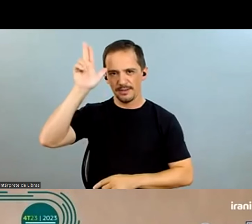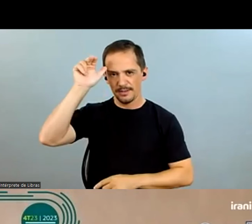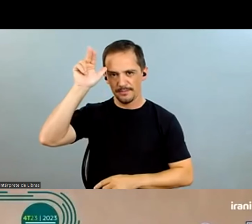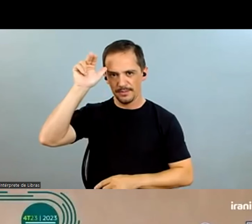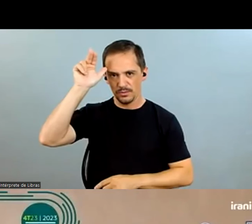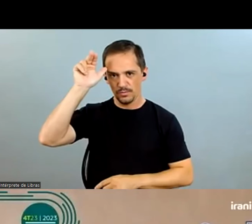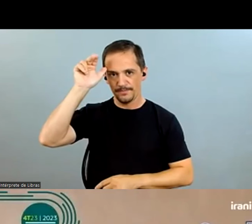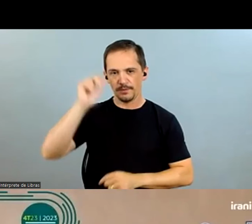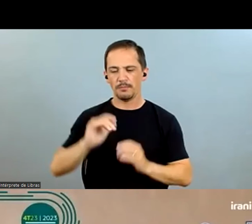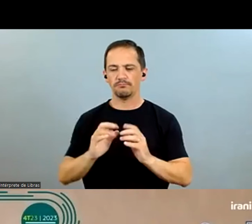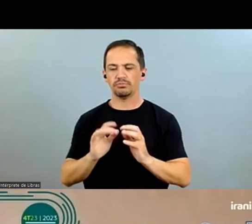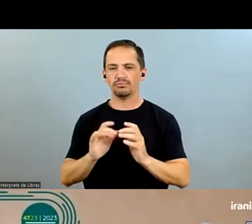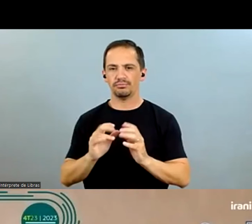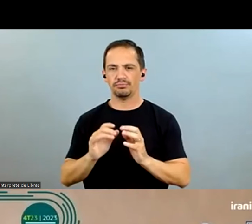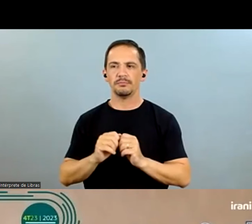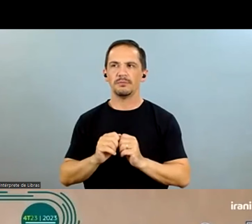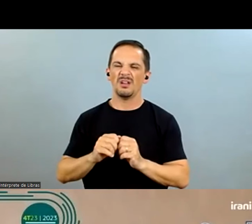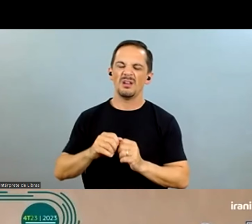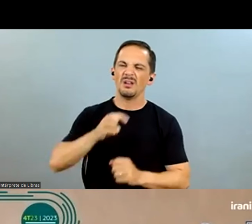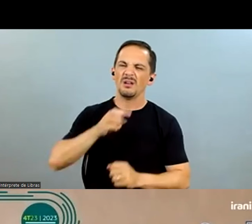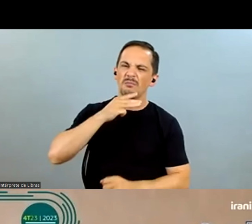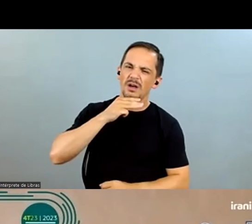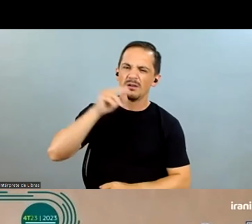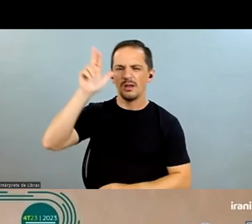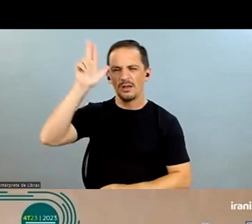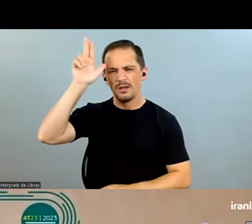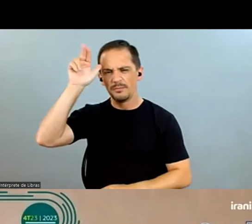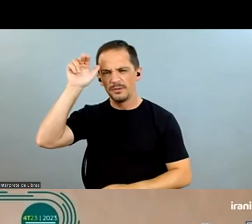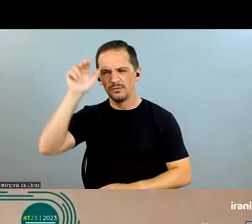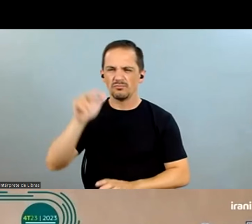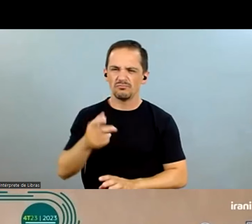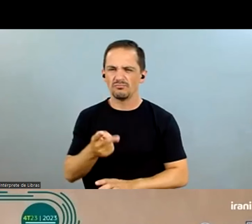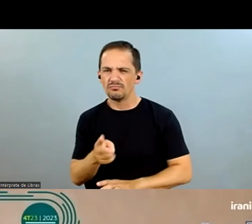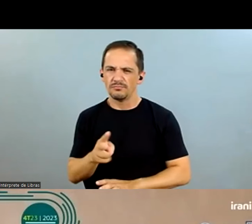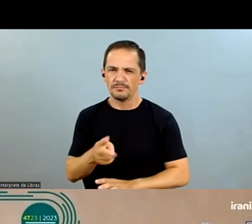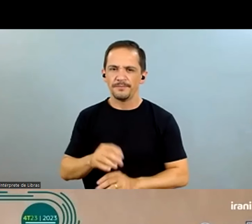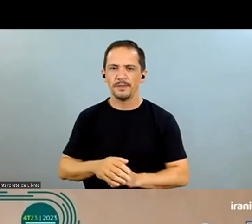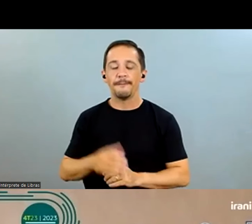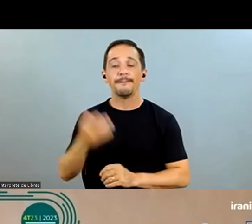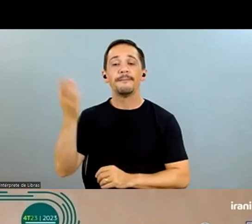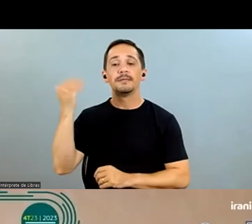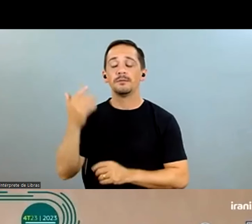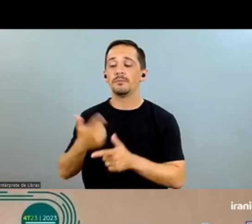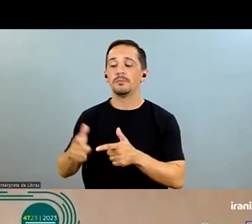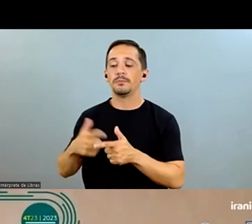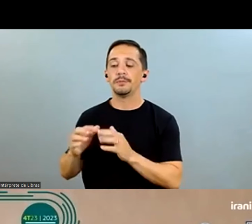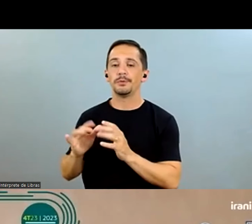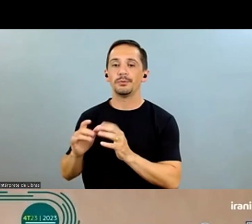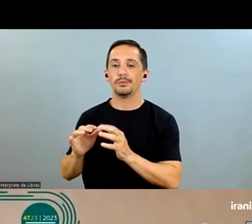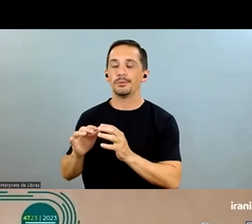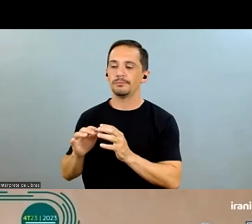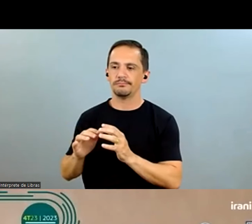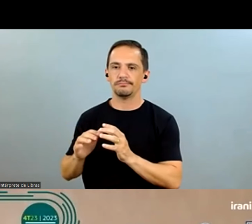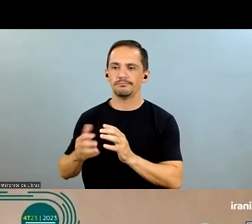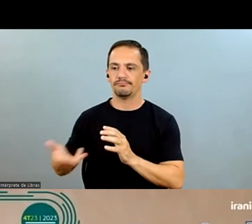motor Abril né Março Abril né Eh que é um motor que deu problema na na curva de performance tá sendo